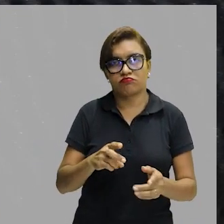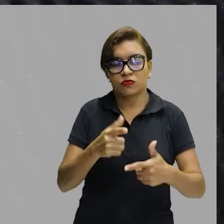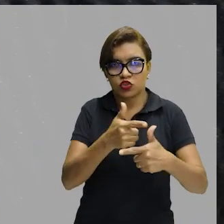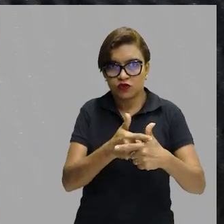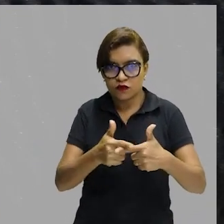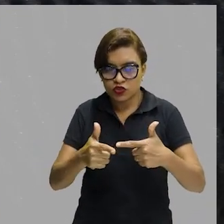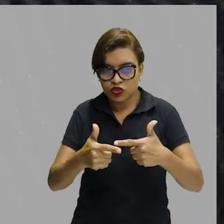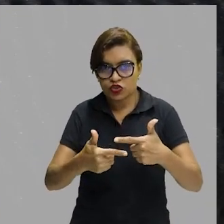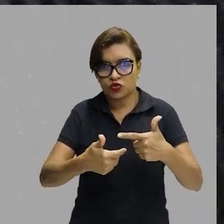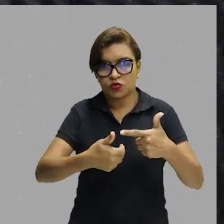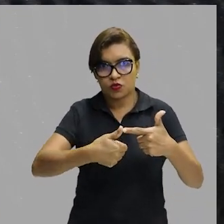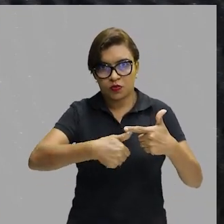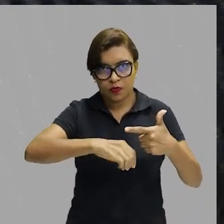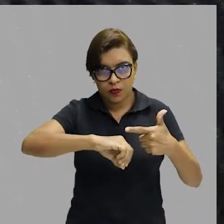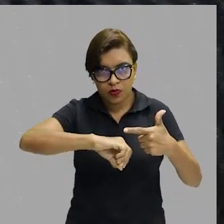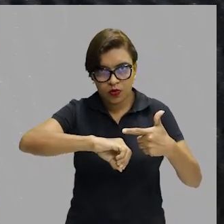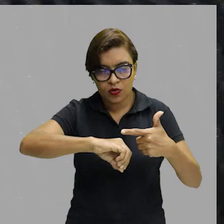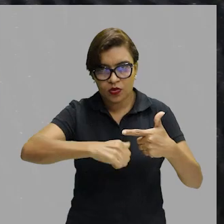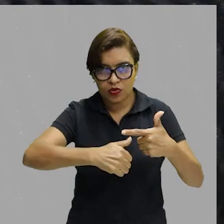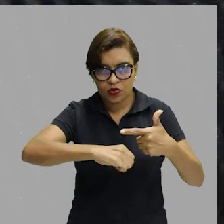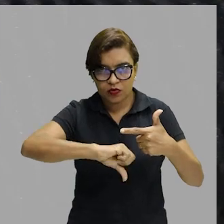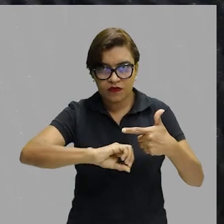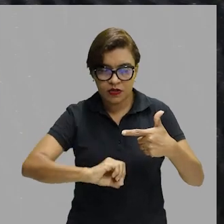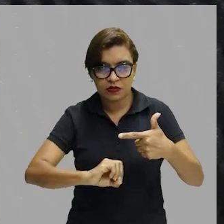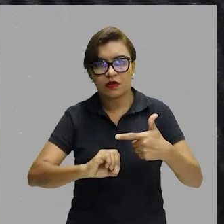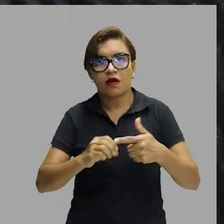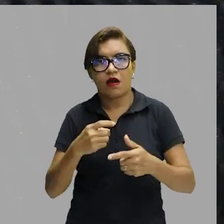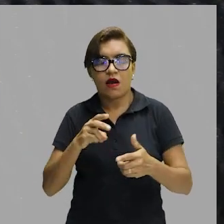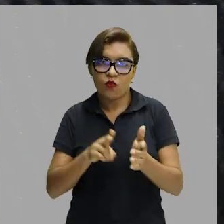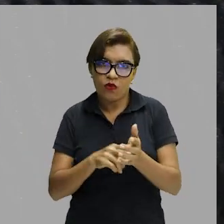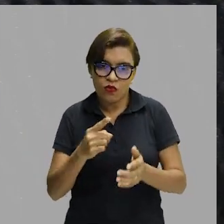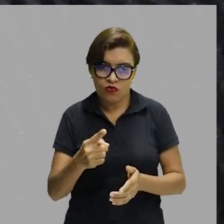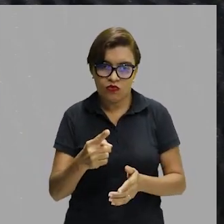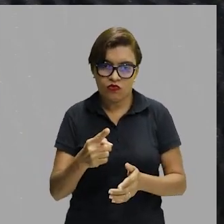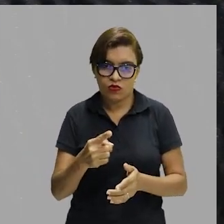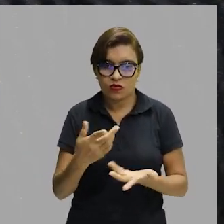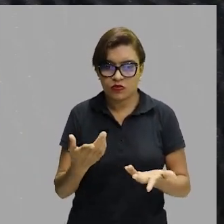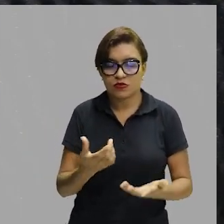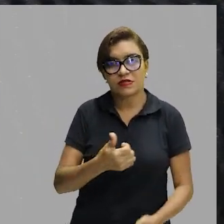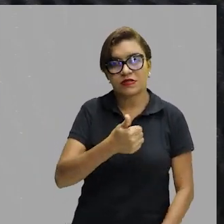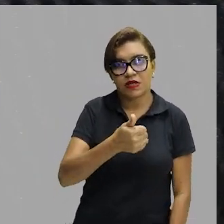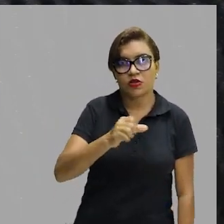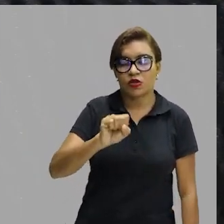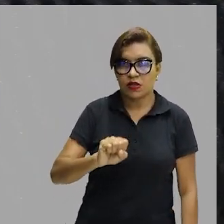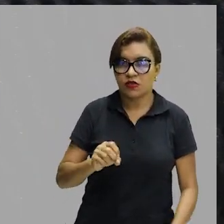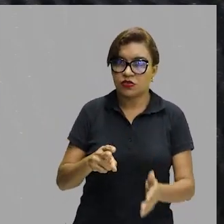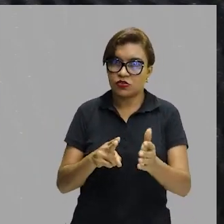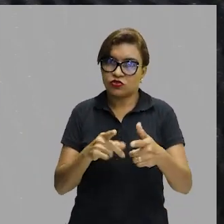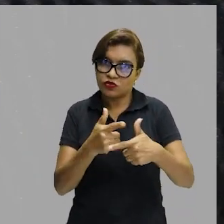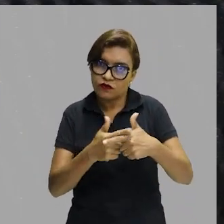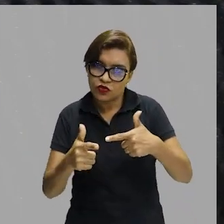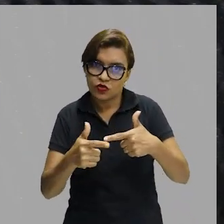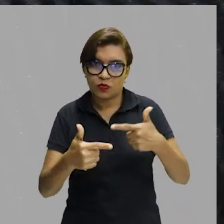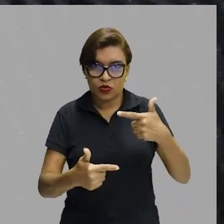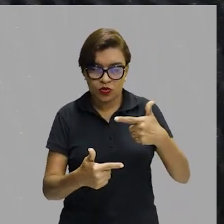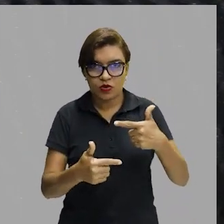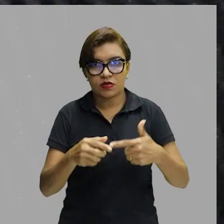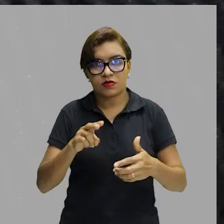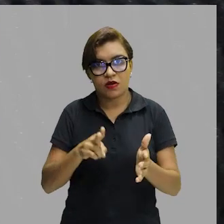dividido por 90 dá 2. E aí a gente simplifica a fração, simplifica o